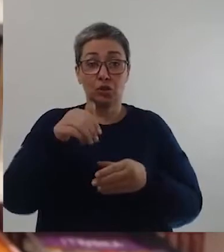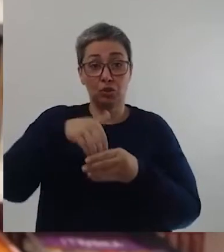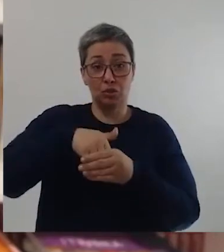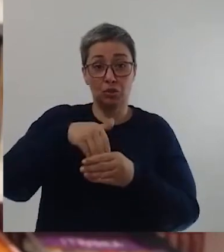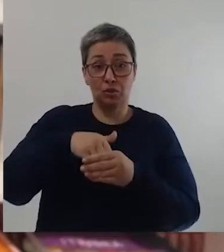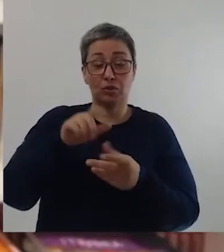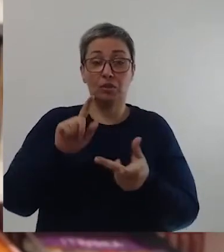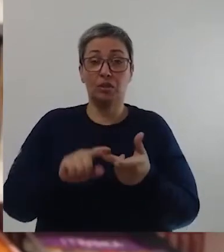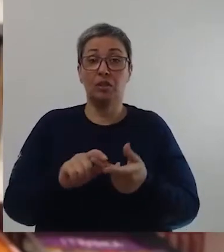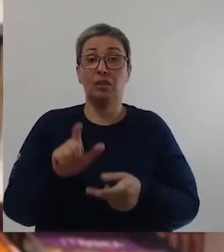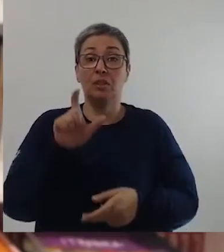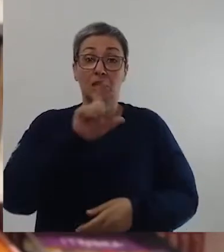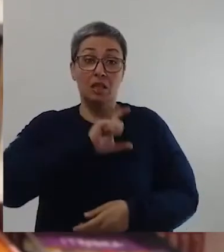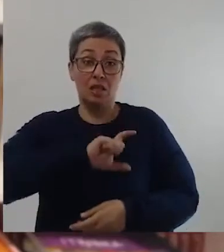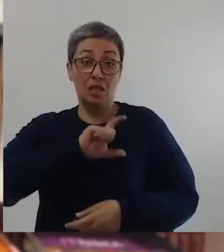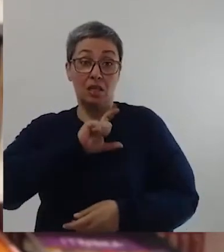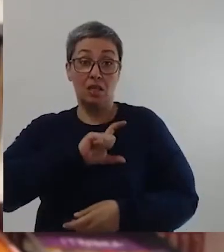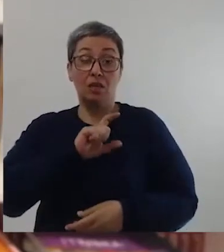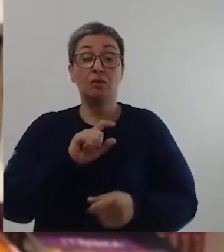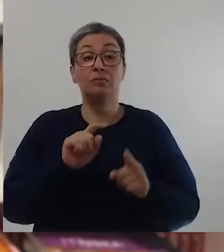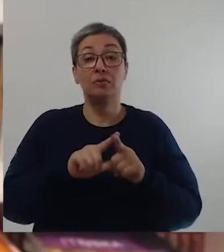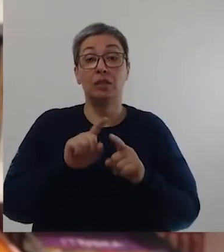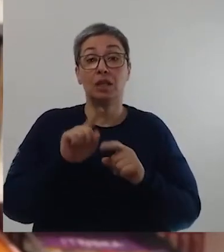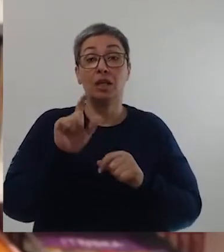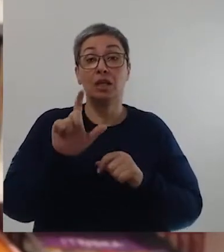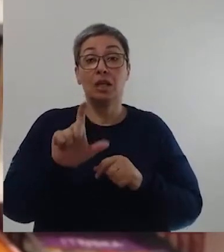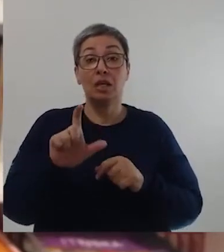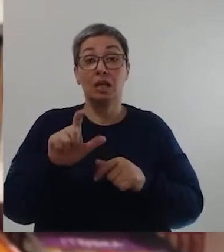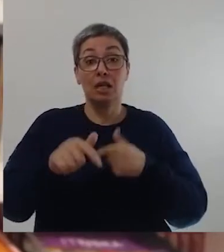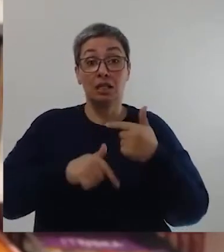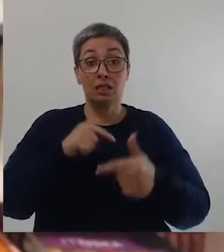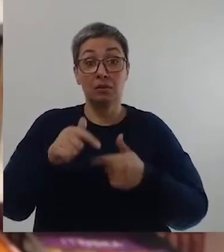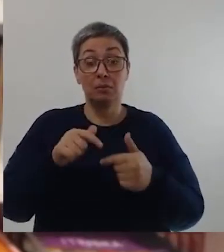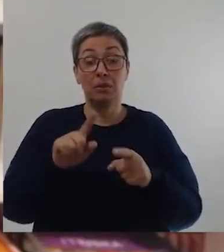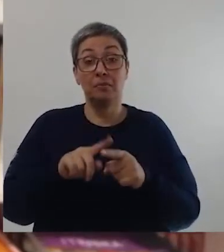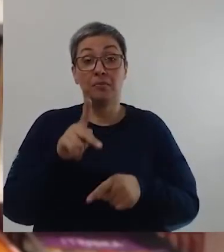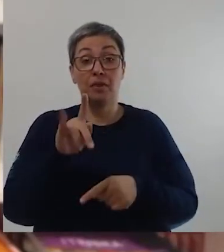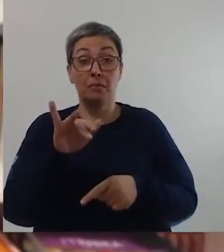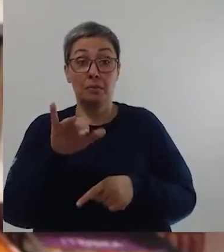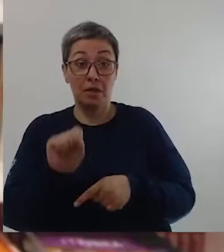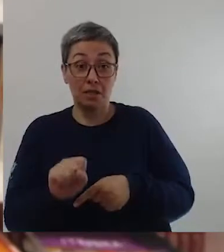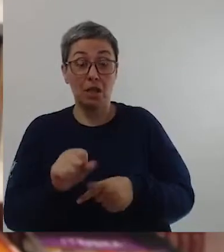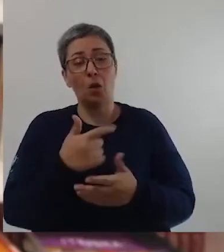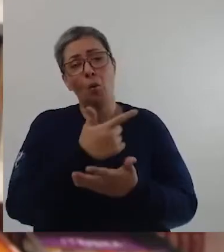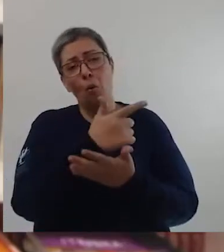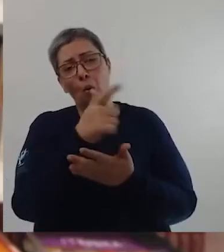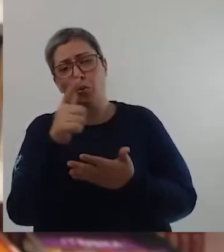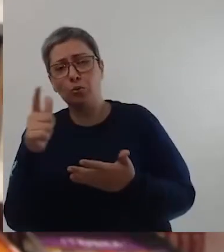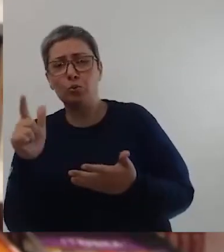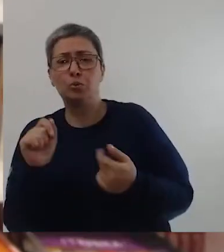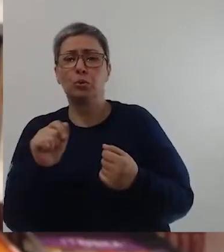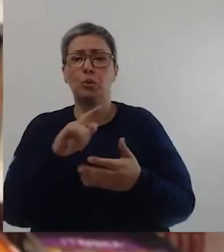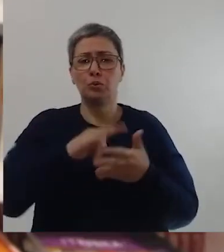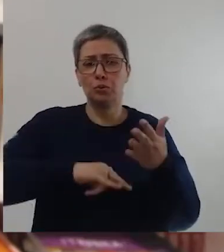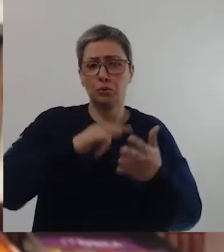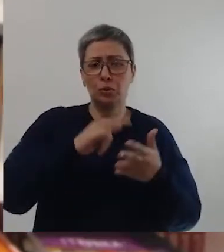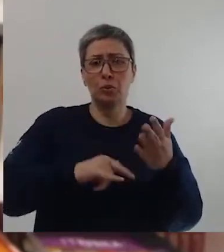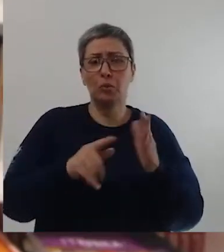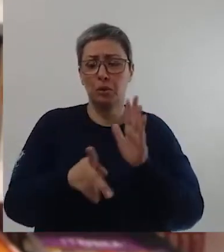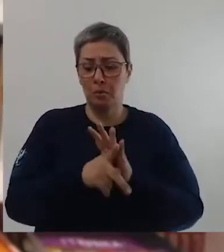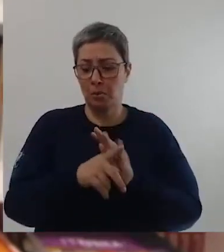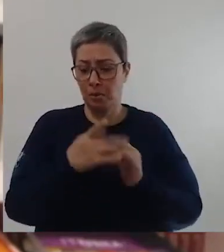título de eleitor da carteira de trabalho do PIS e de outros documentos